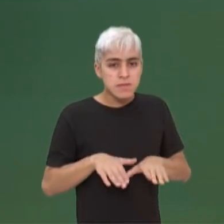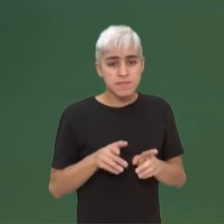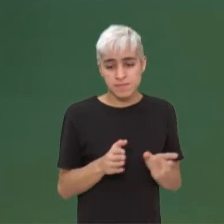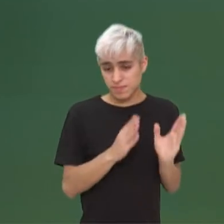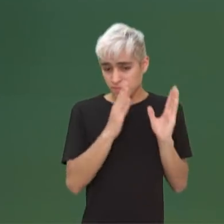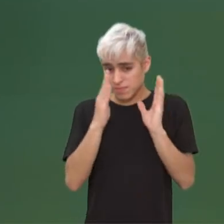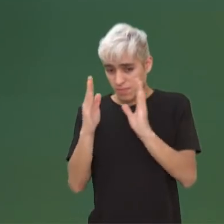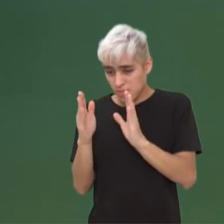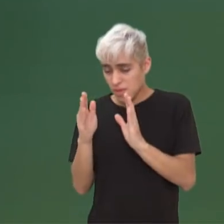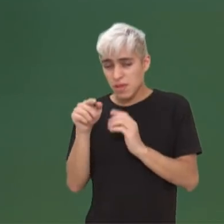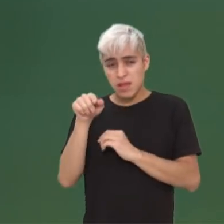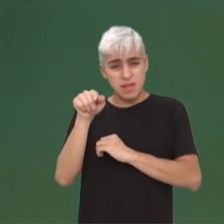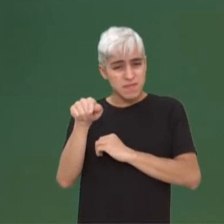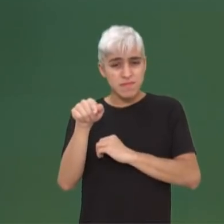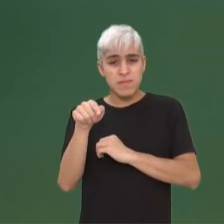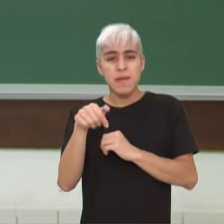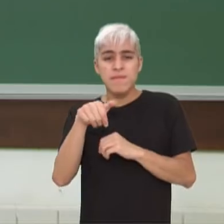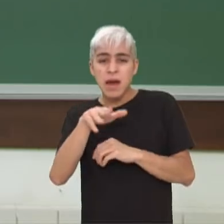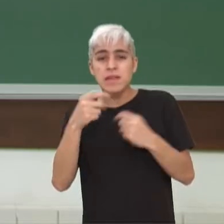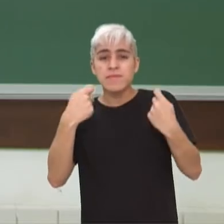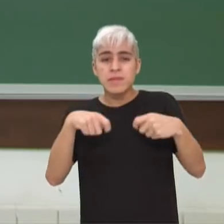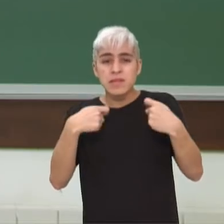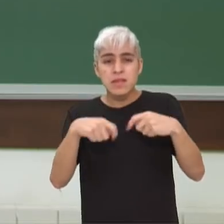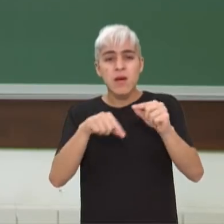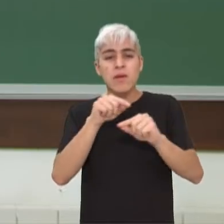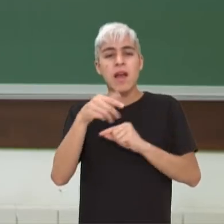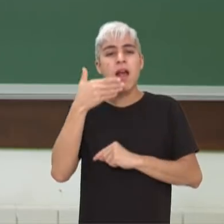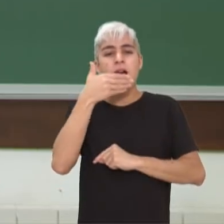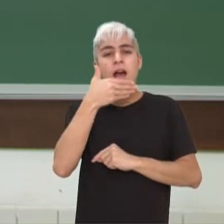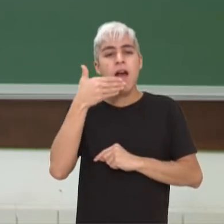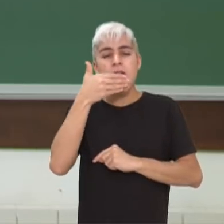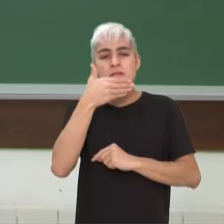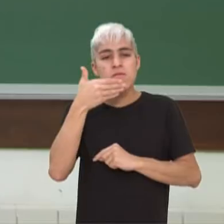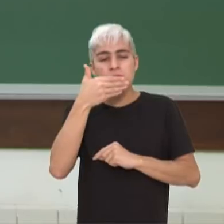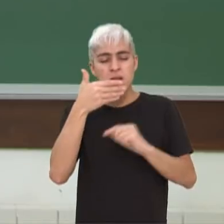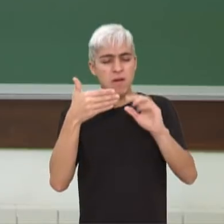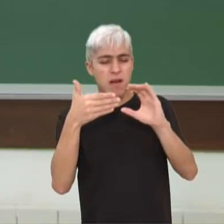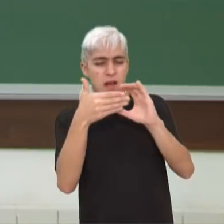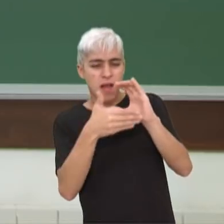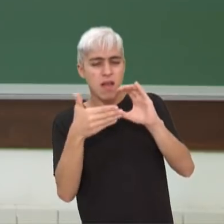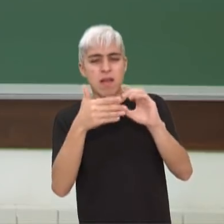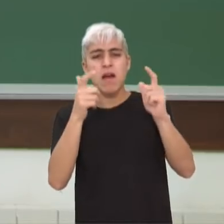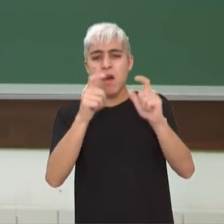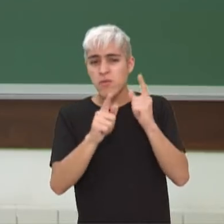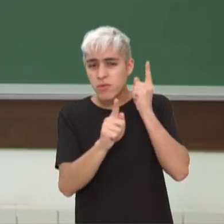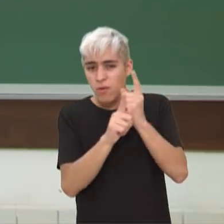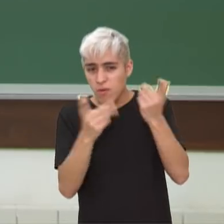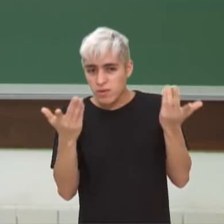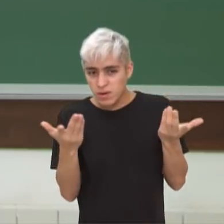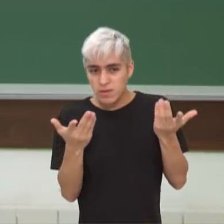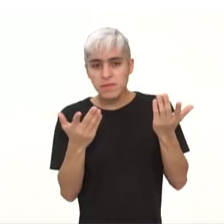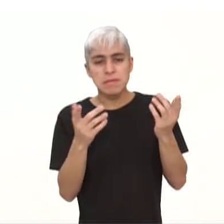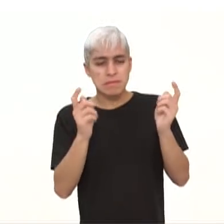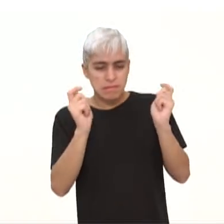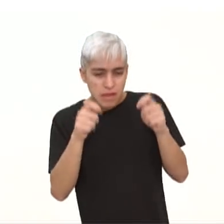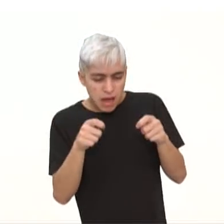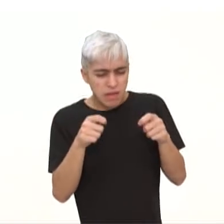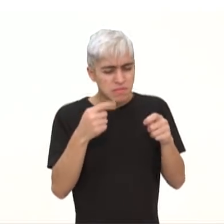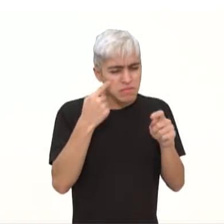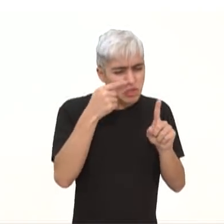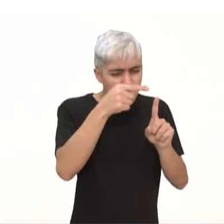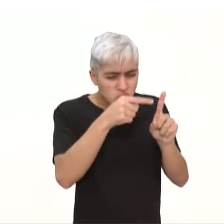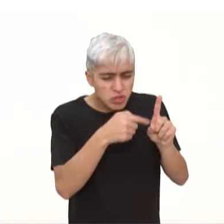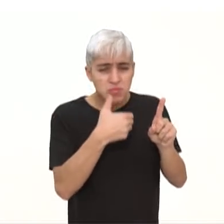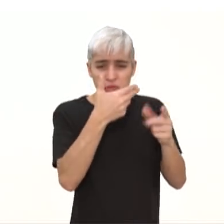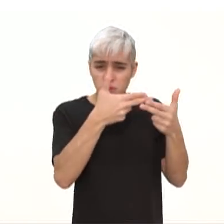anaeróbico, ele já vai consumir mais carboidratos. E onde que nós encontramos carboidratos na nossa alimentação? Nós vamos encontrar em alguns tipos de